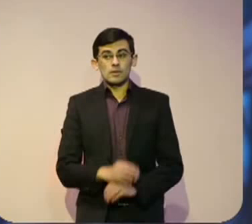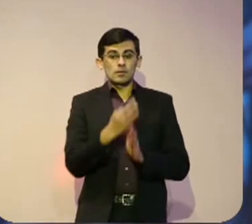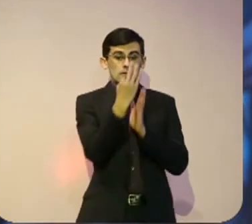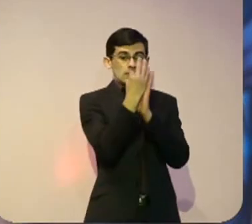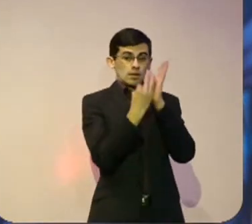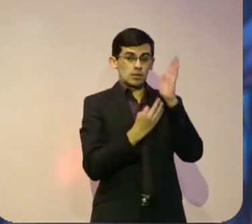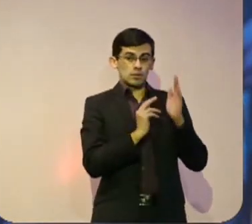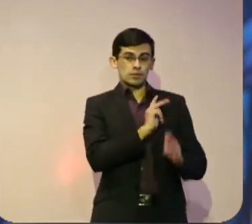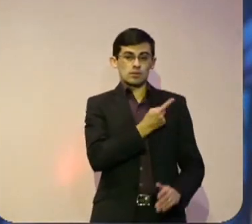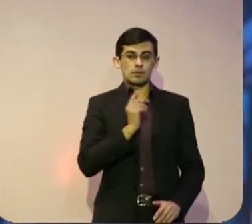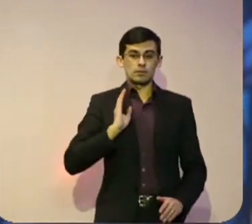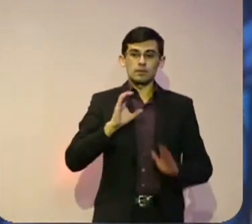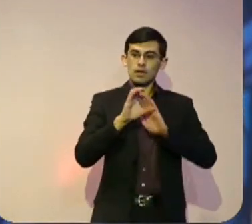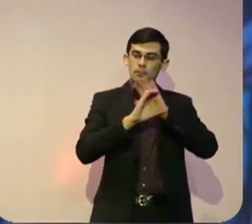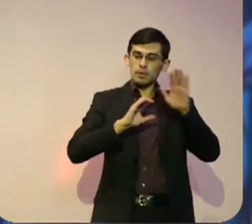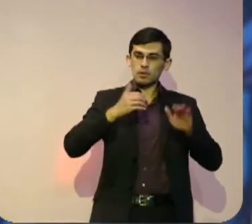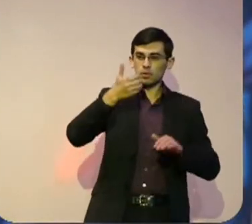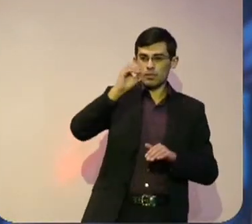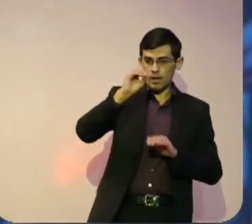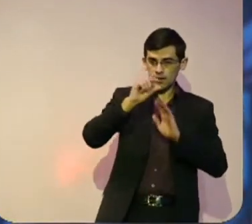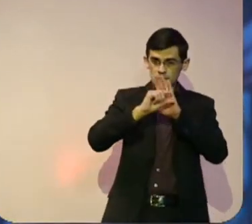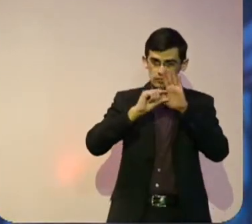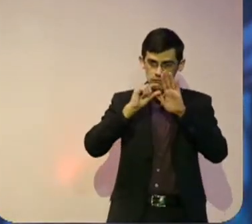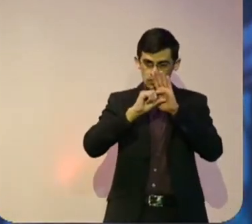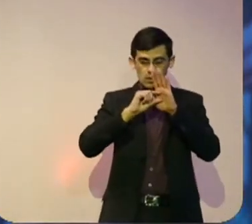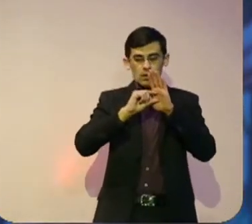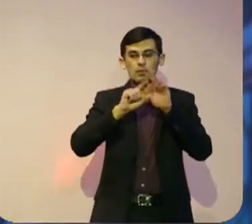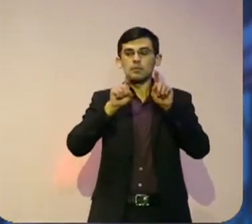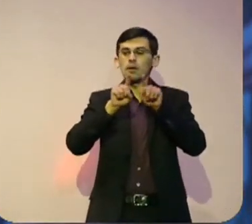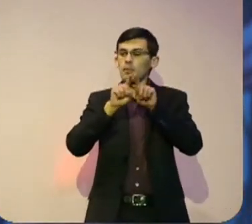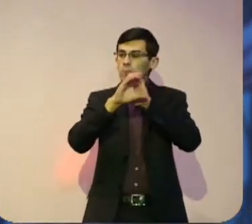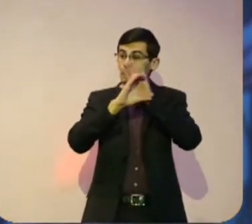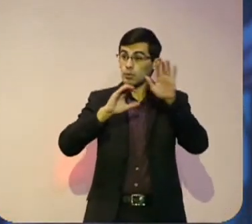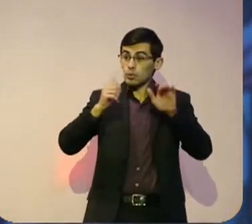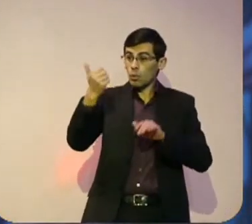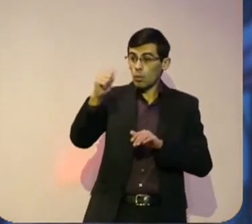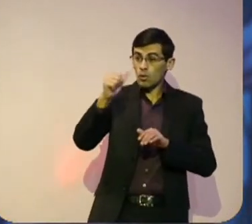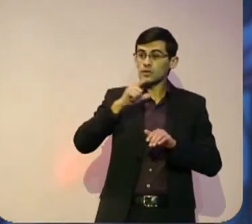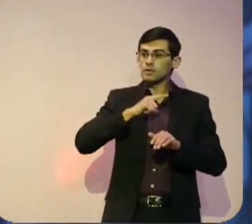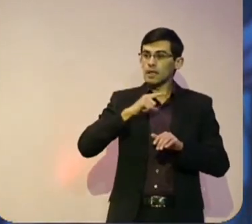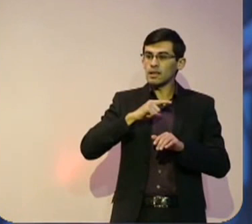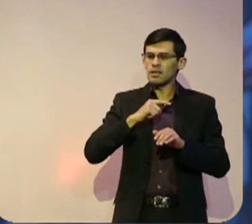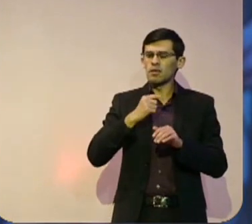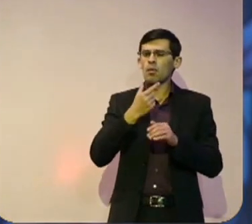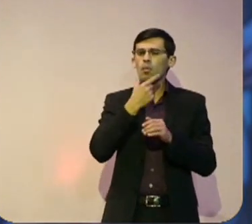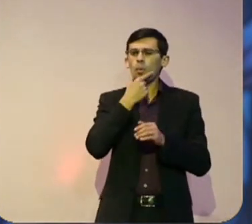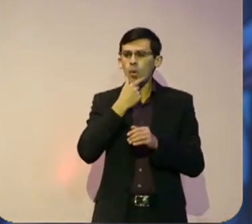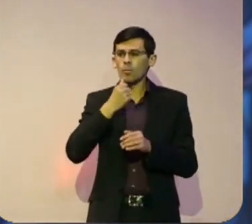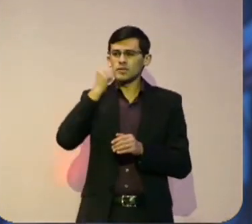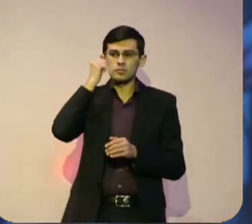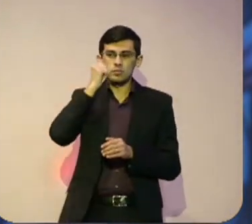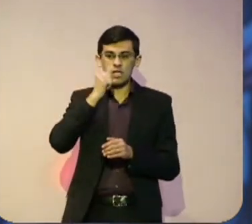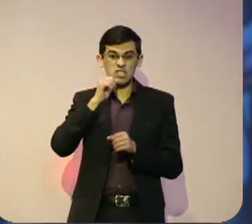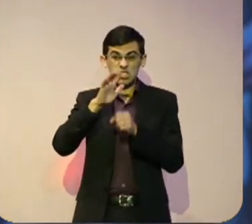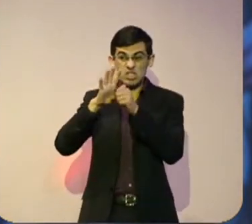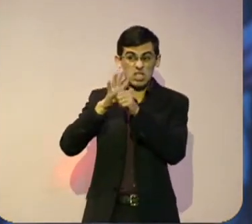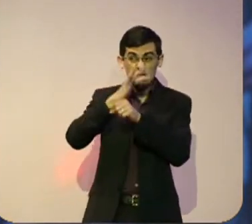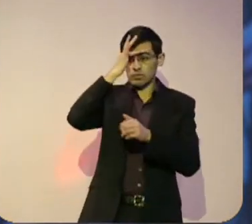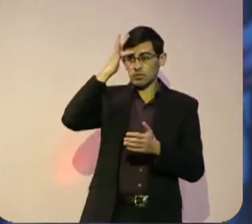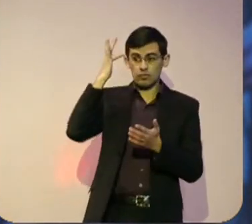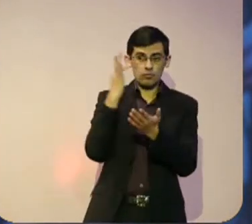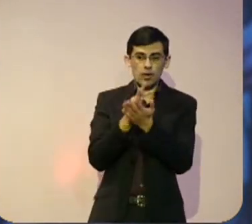de Hebreus capítulo 10. No capítulo 11 a gente vai ver a galeria da fé. E a gente vê homens e mulheres que